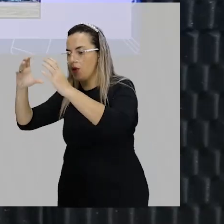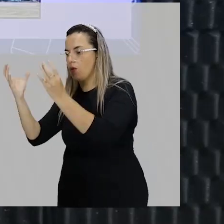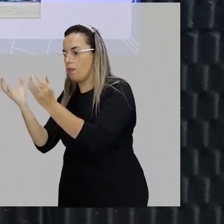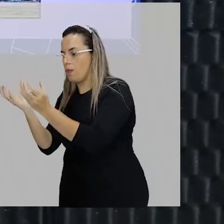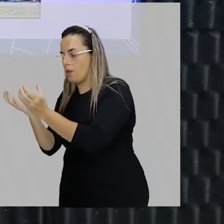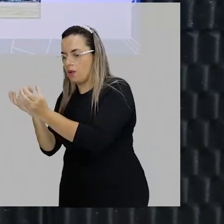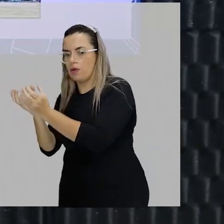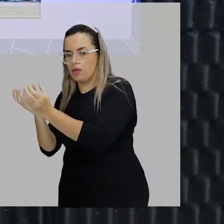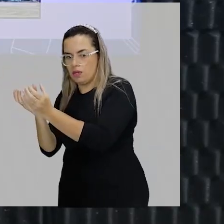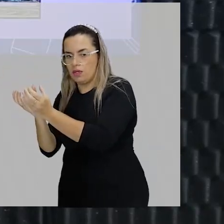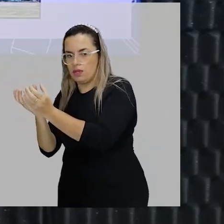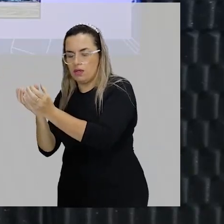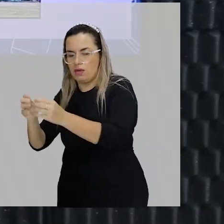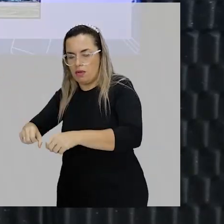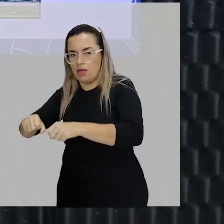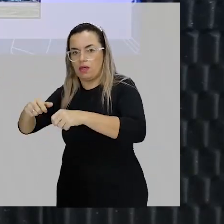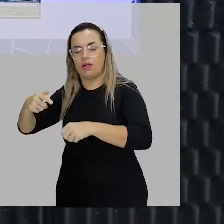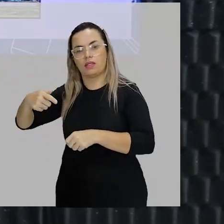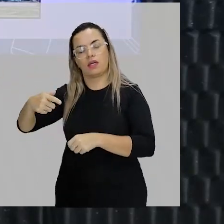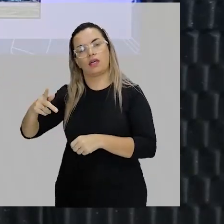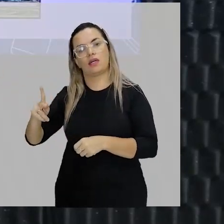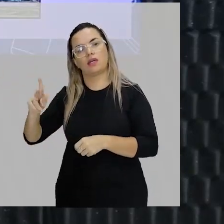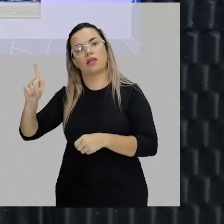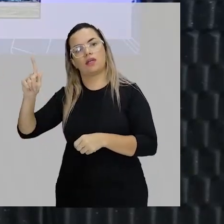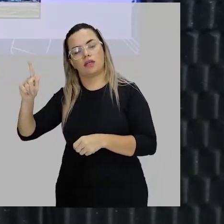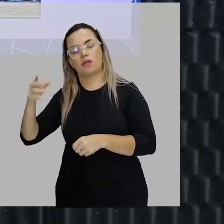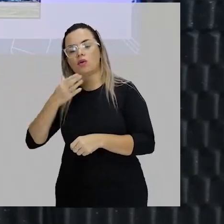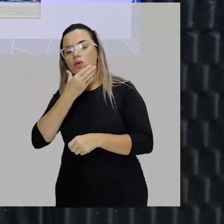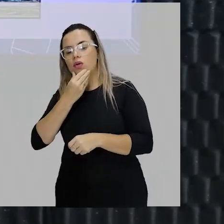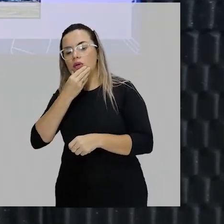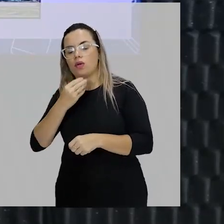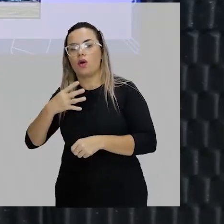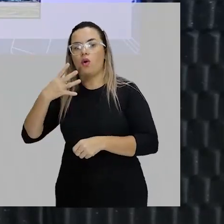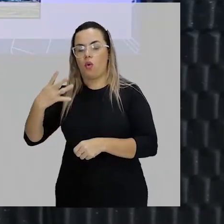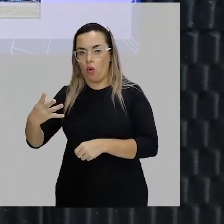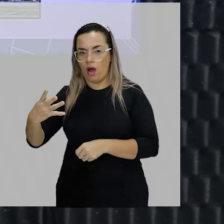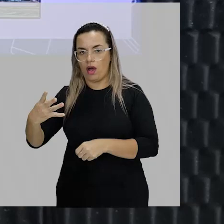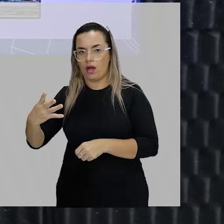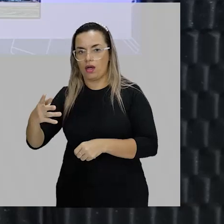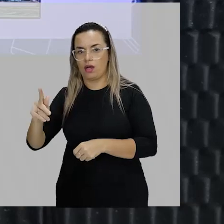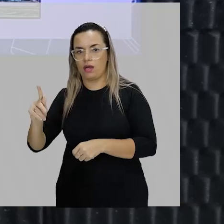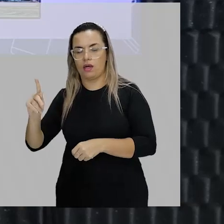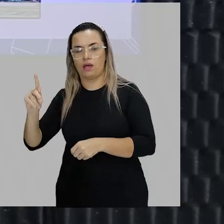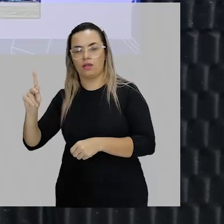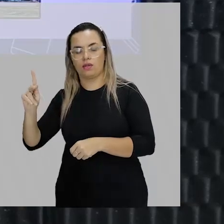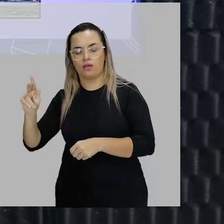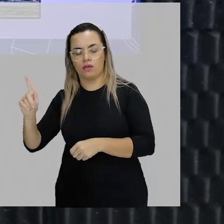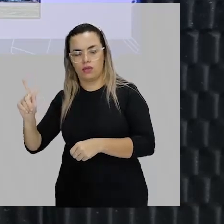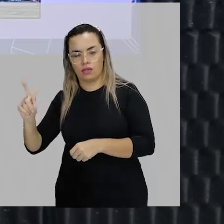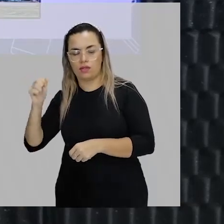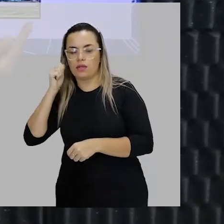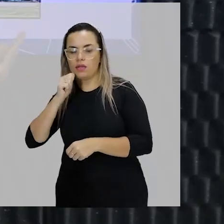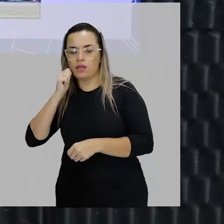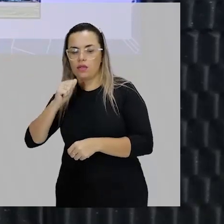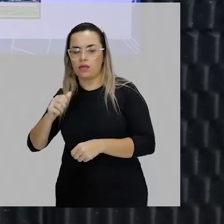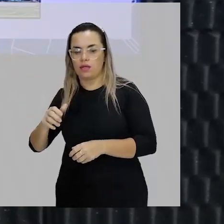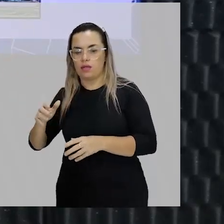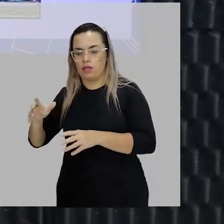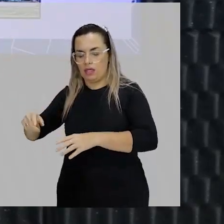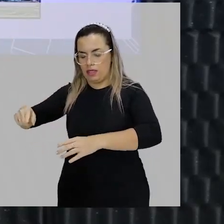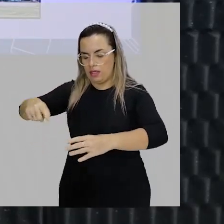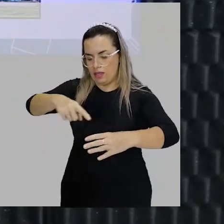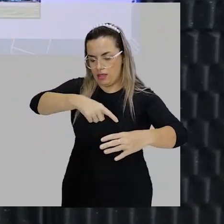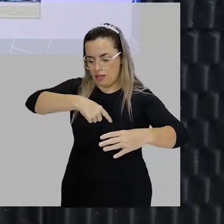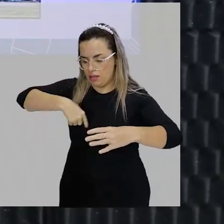Pesa 7,260 kg para o masculino, 4 quilos para o feminino. Percebam que ela está dentro de uma